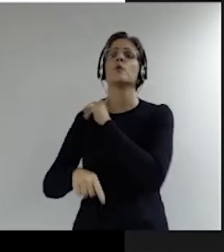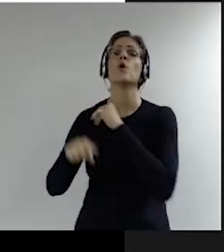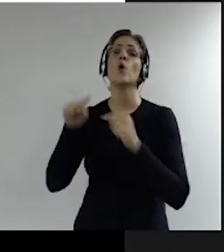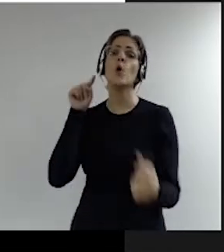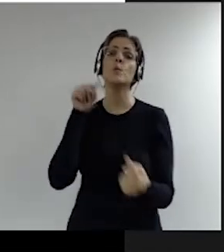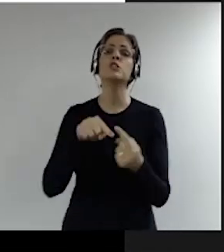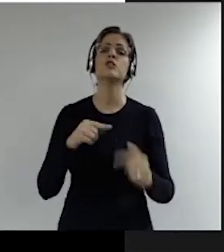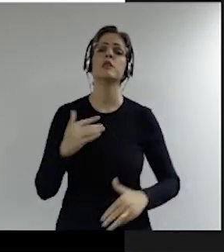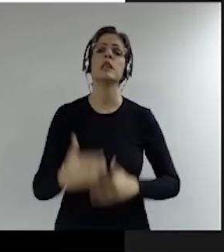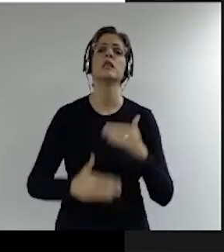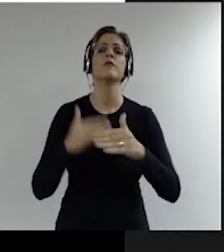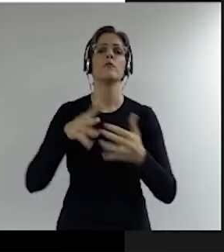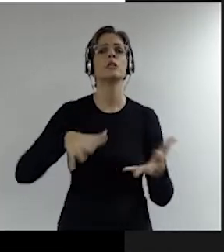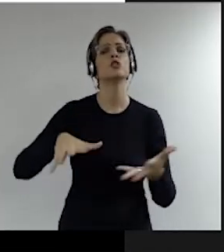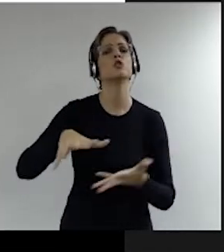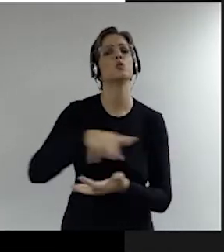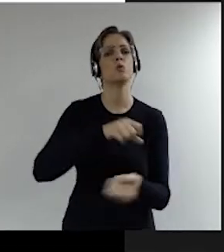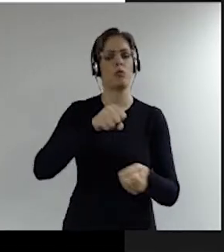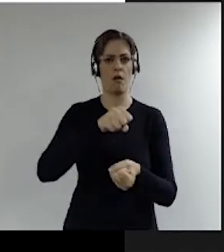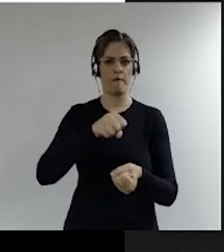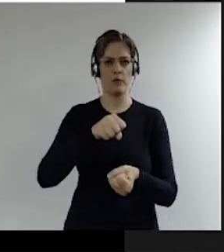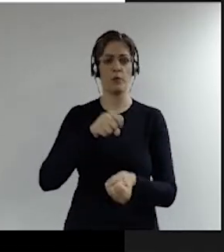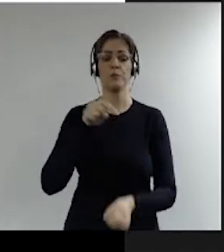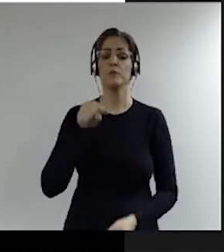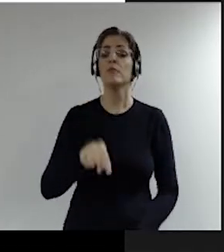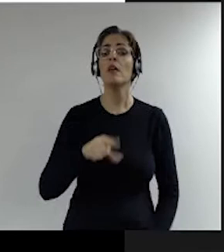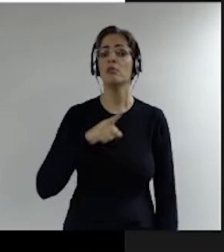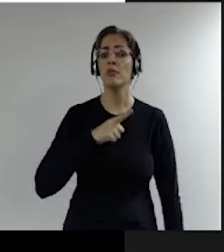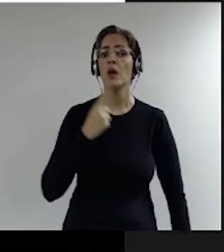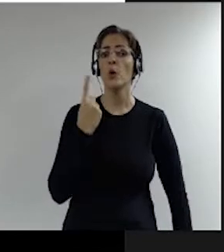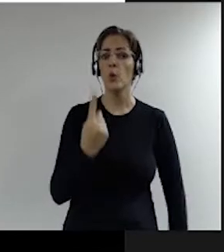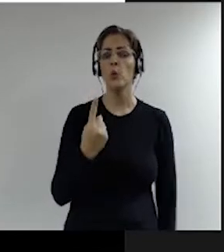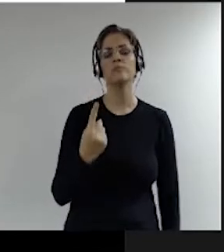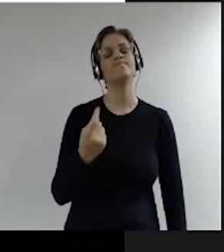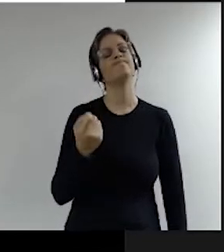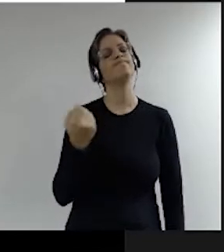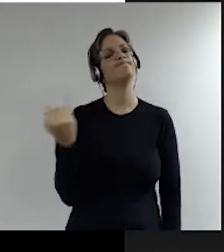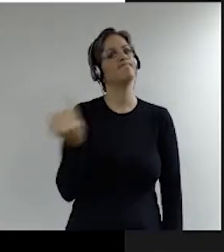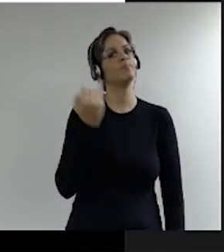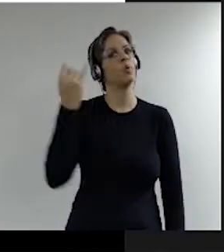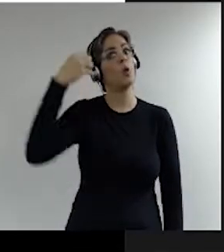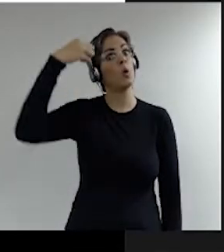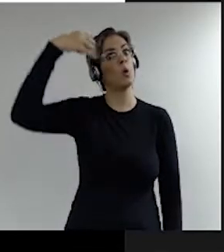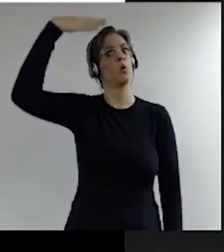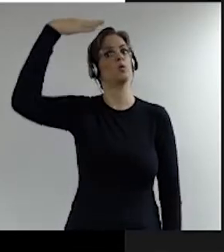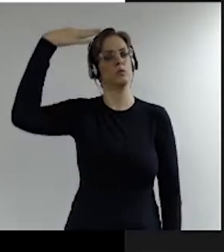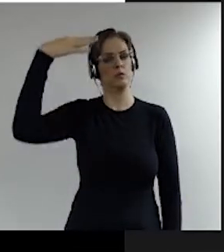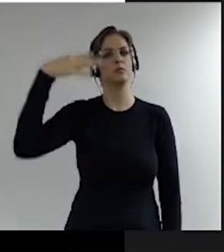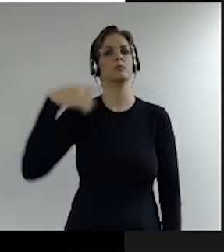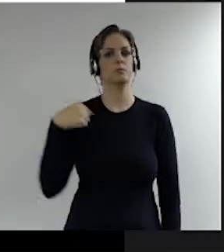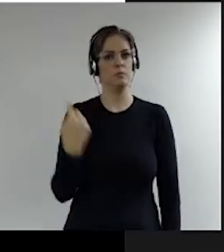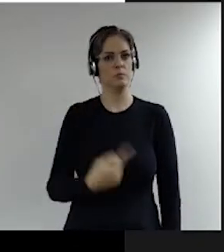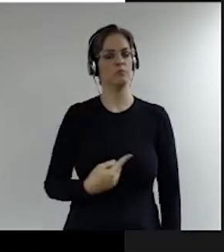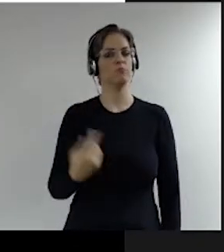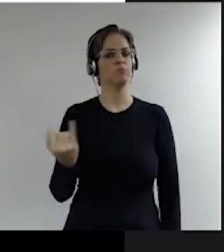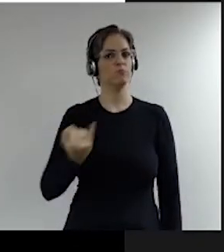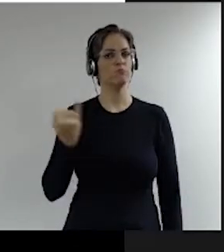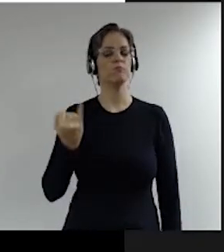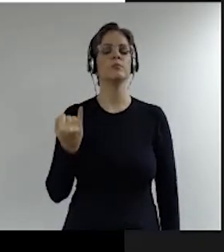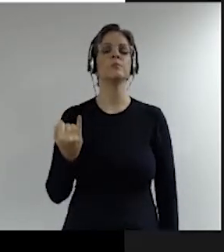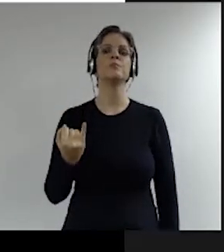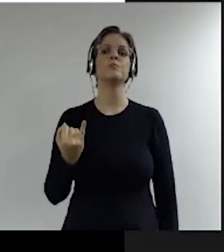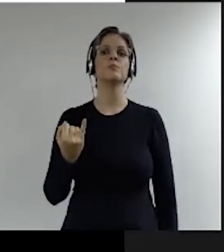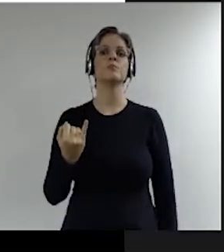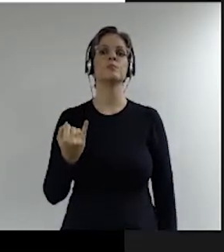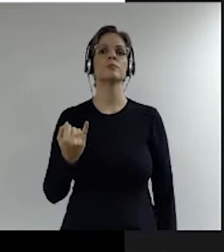Desenvolvimento Sustentável. E eu acho que um deles traz uma luz para uma questão essencial. Quando a